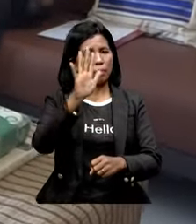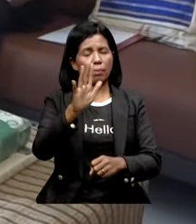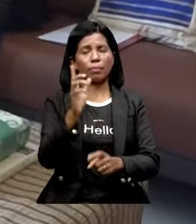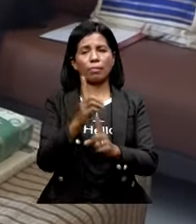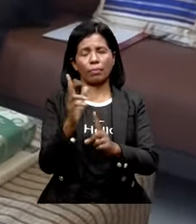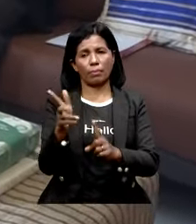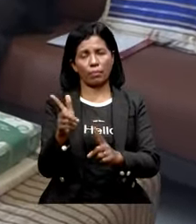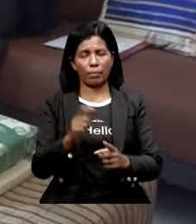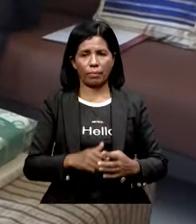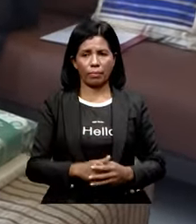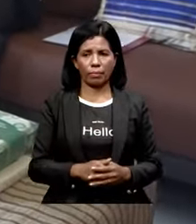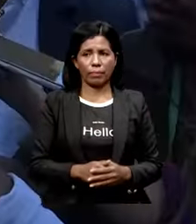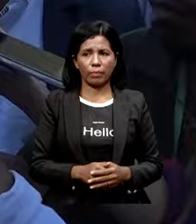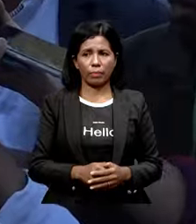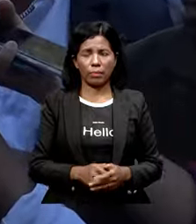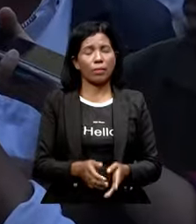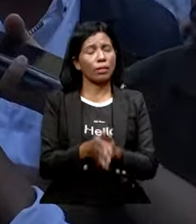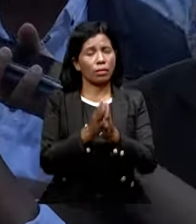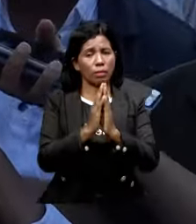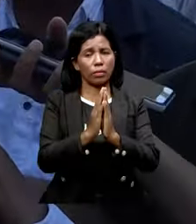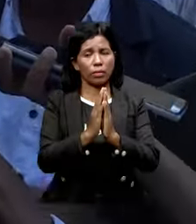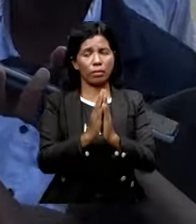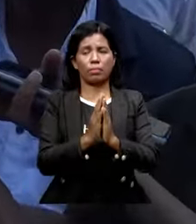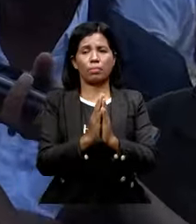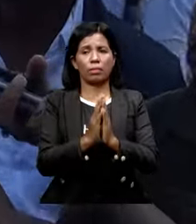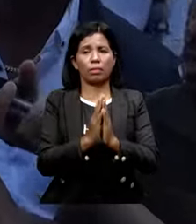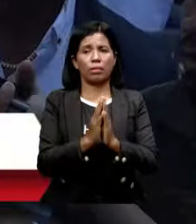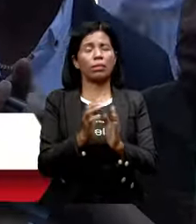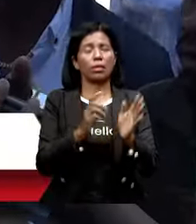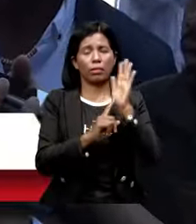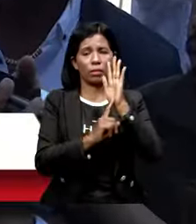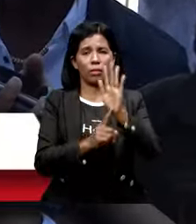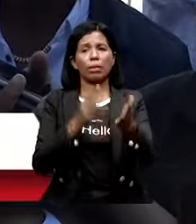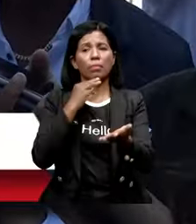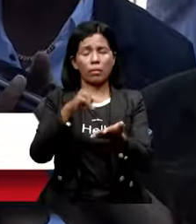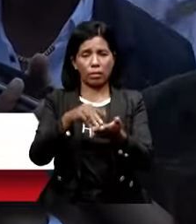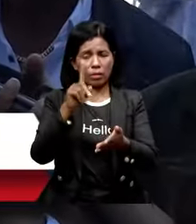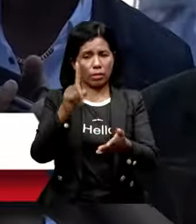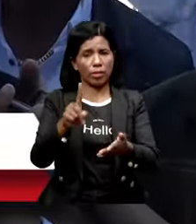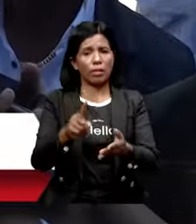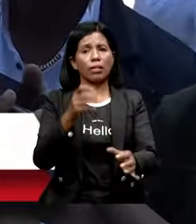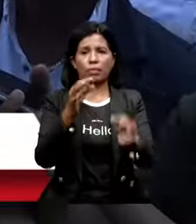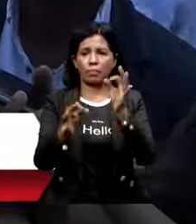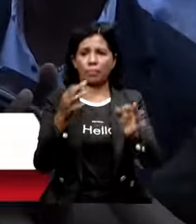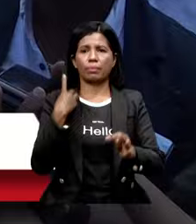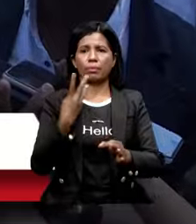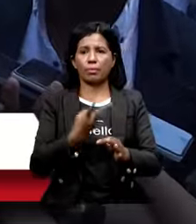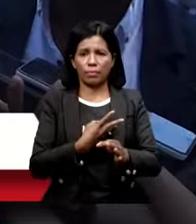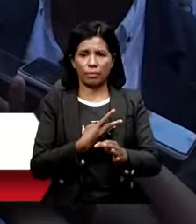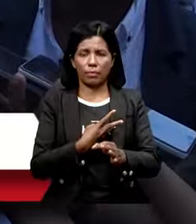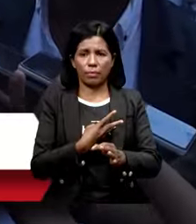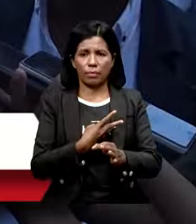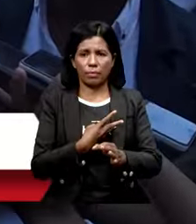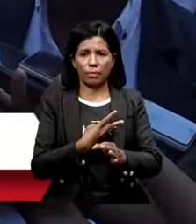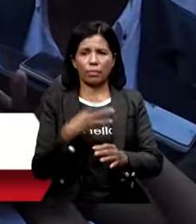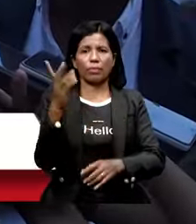popular. Presidente Monsuzuão, a do Halopeluira, Seita e